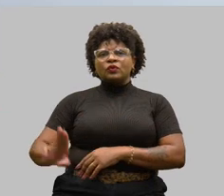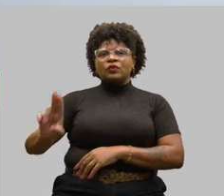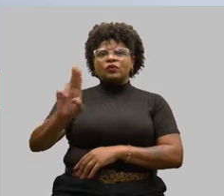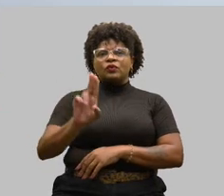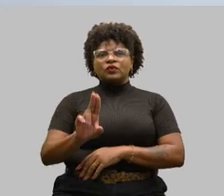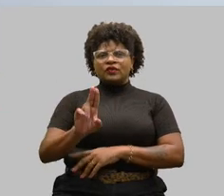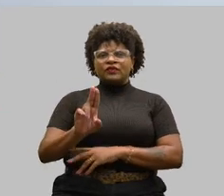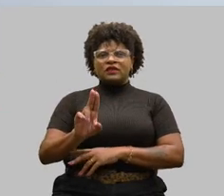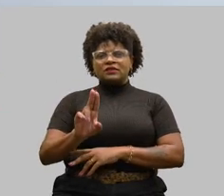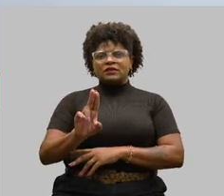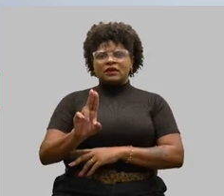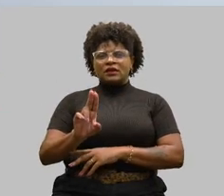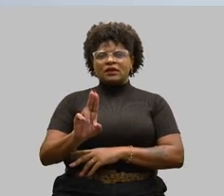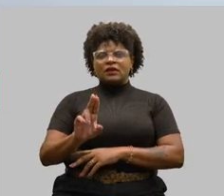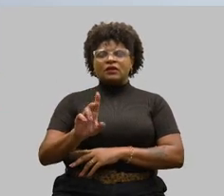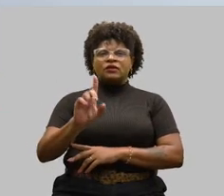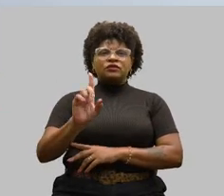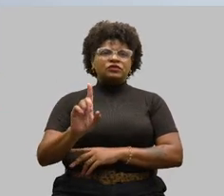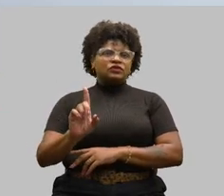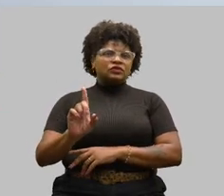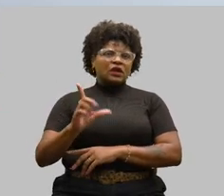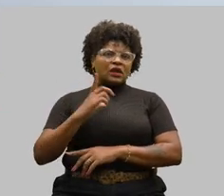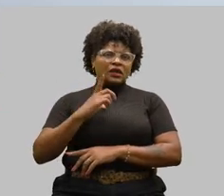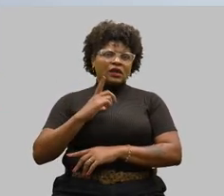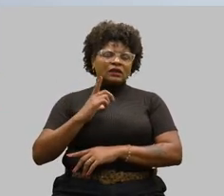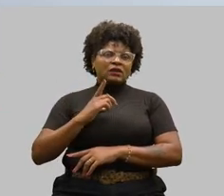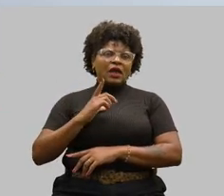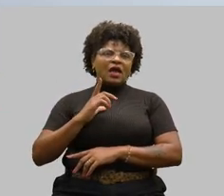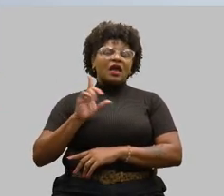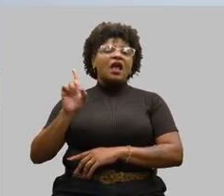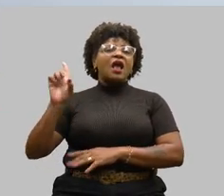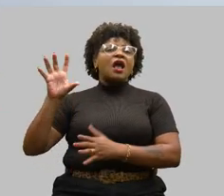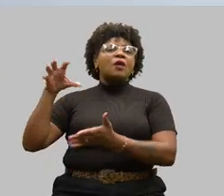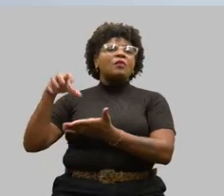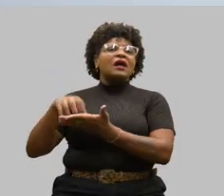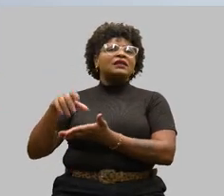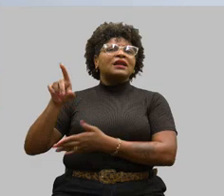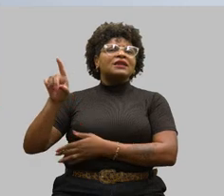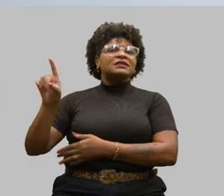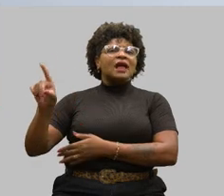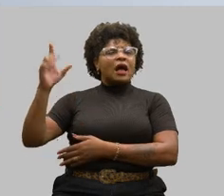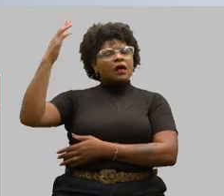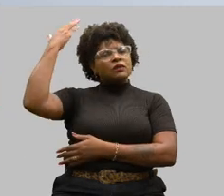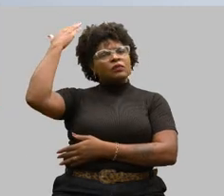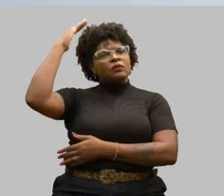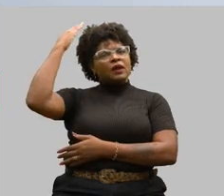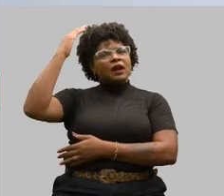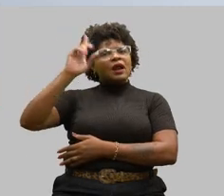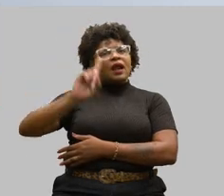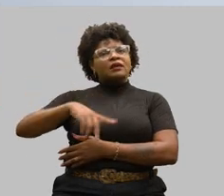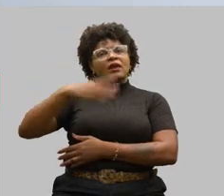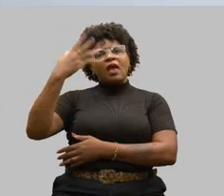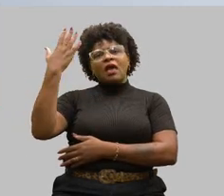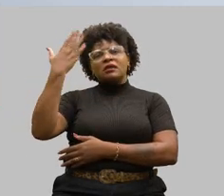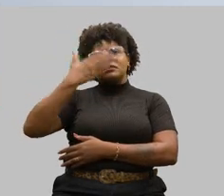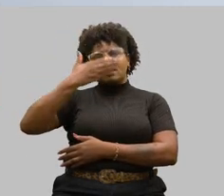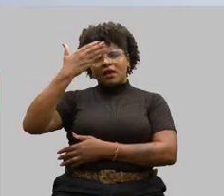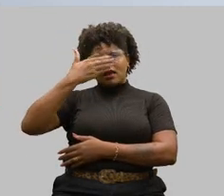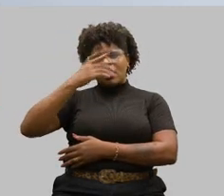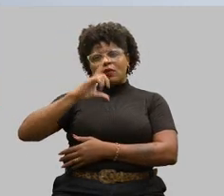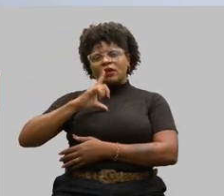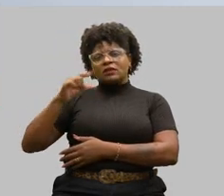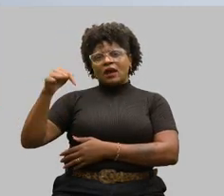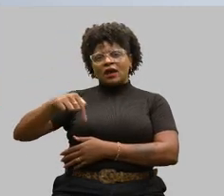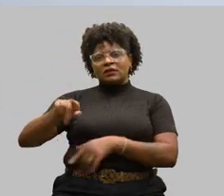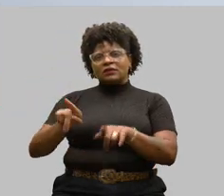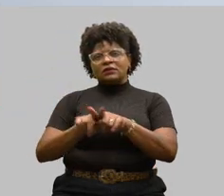deficiência humana que tem a matriz em Curitiba no estado do Paraná é deficiente visual e estará aqui conosco também